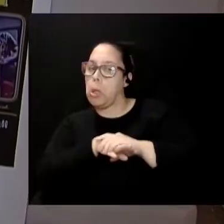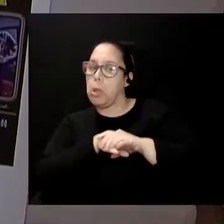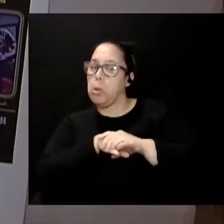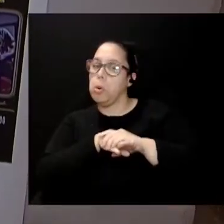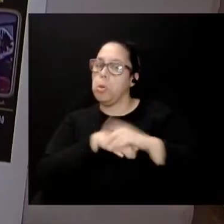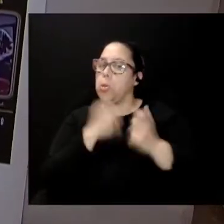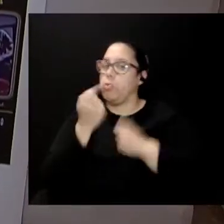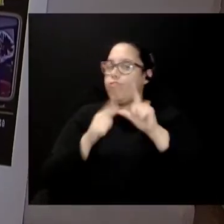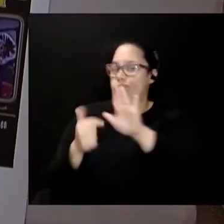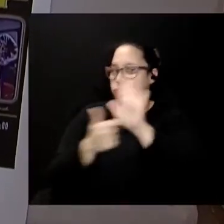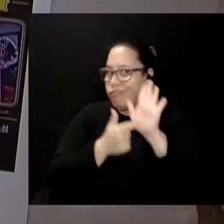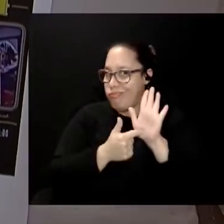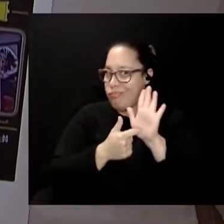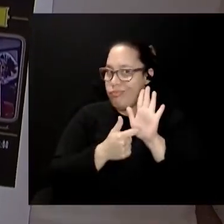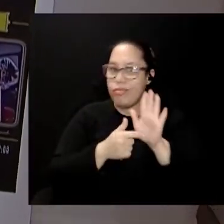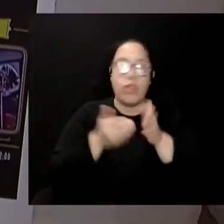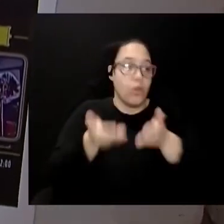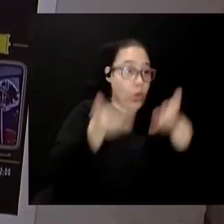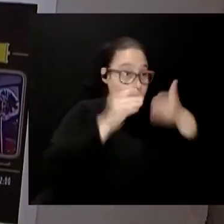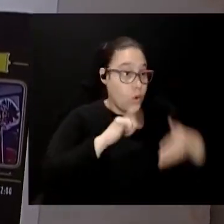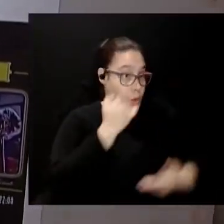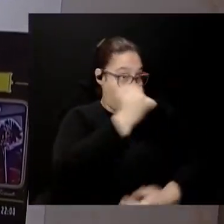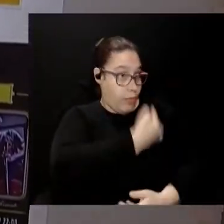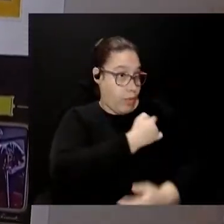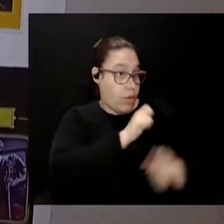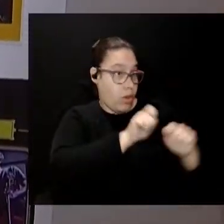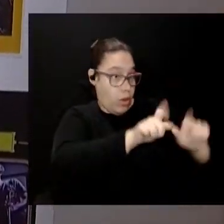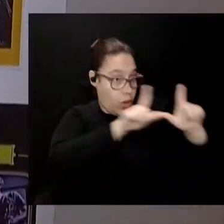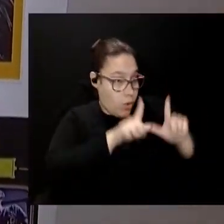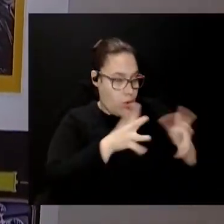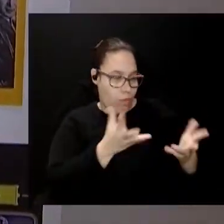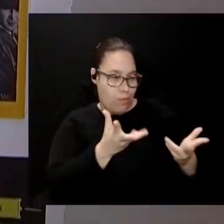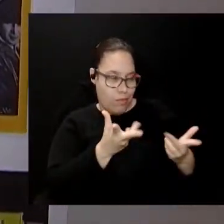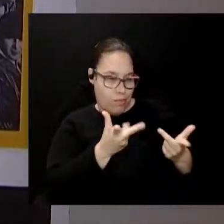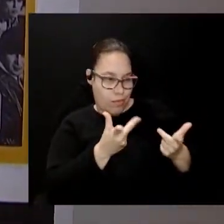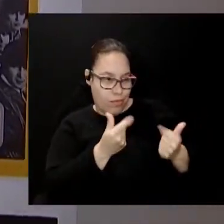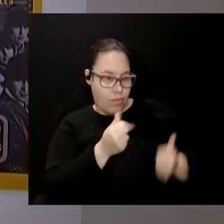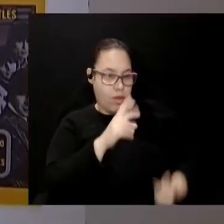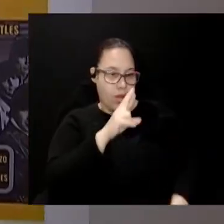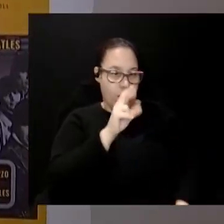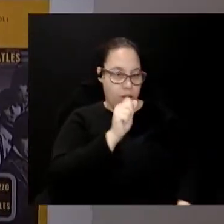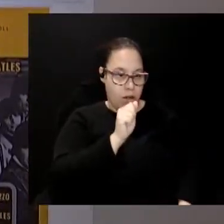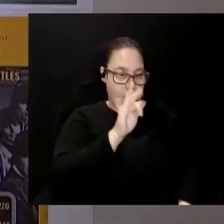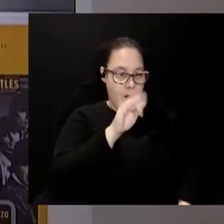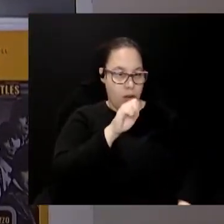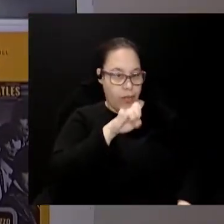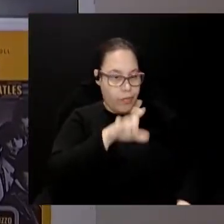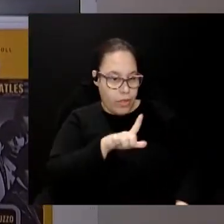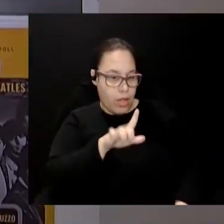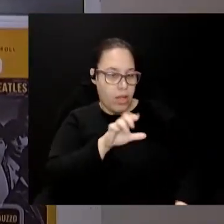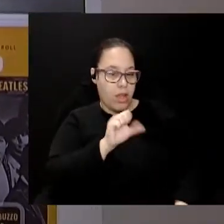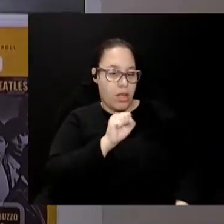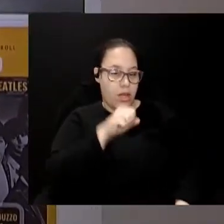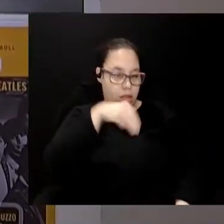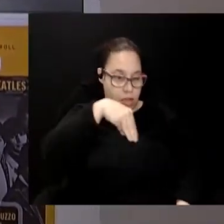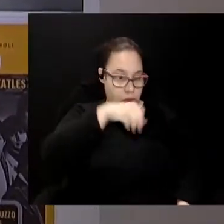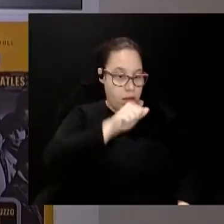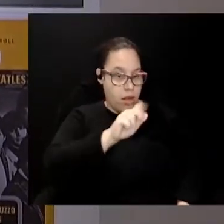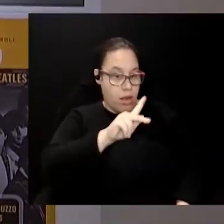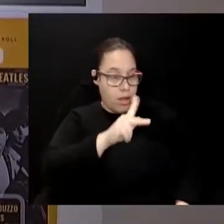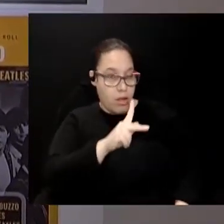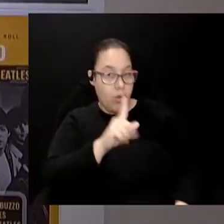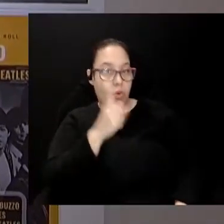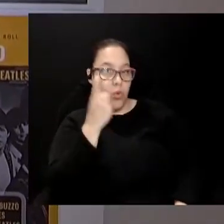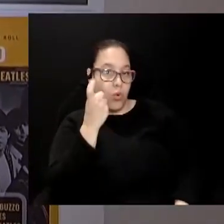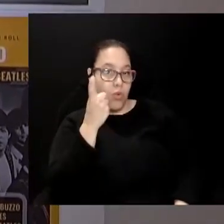Quem trouxe pra gente esse acervo maravilhoso foi o Rafael Smeck, que é uma dessas pessoas, um desses grandes músicos